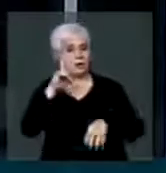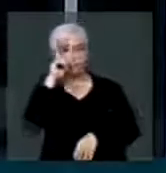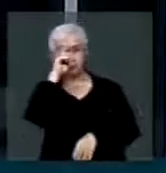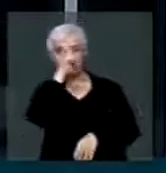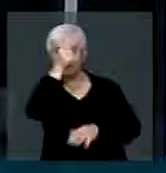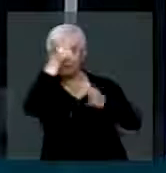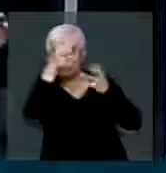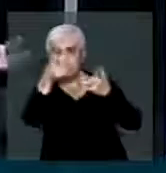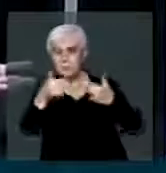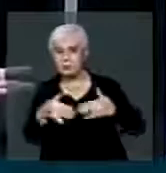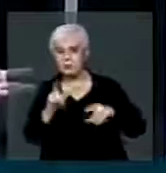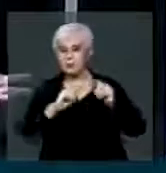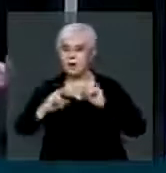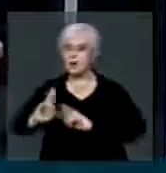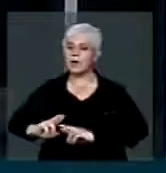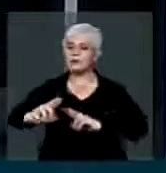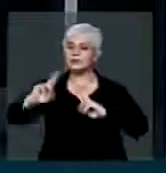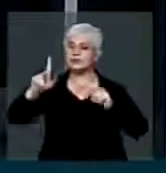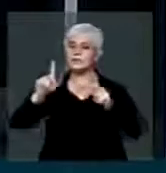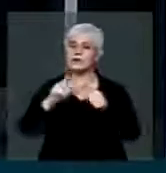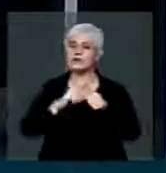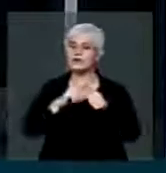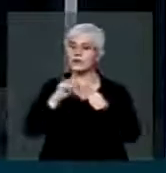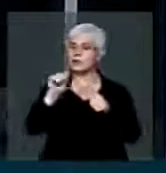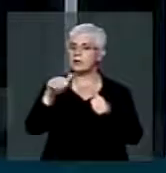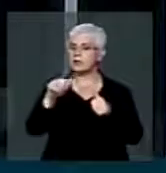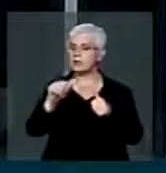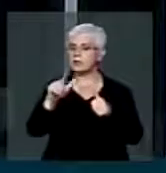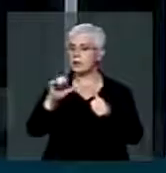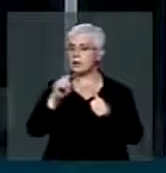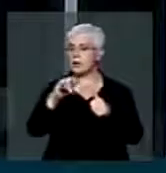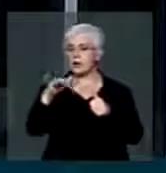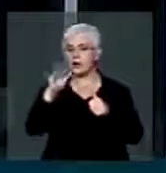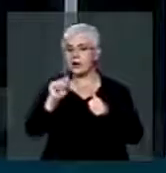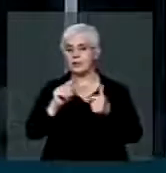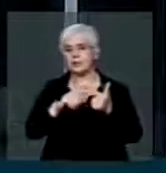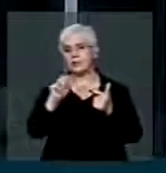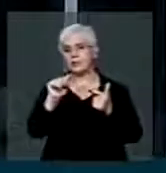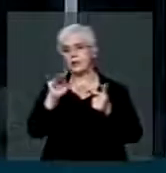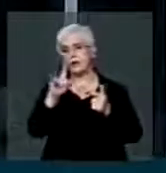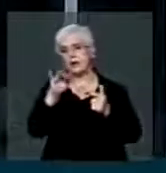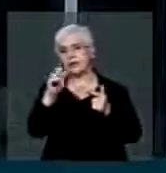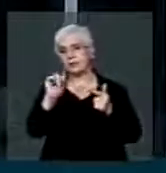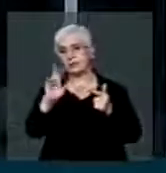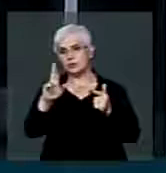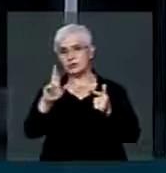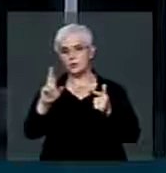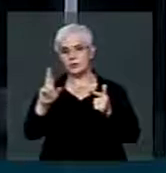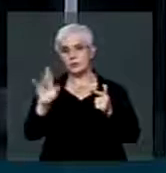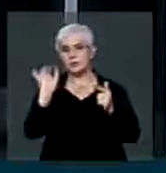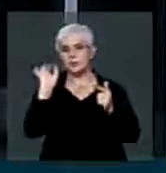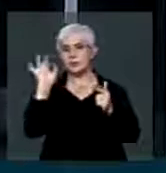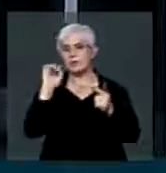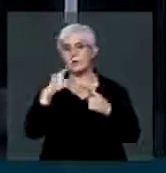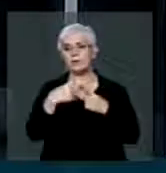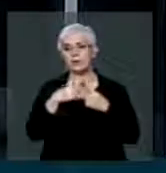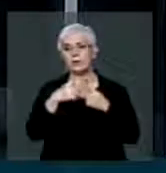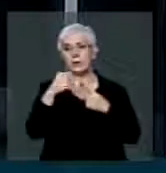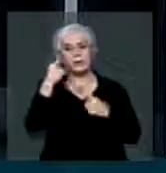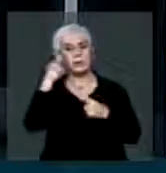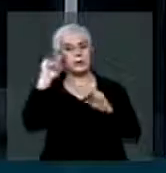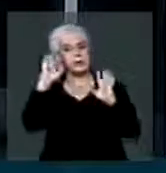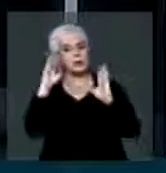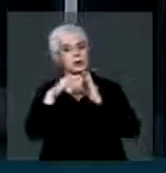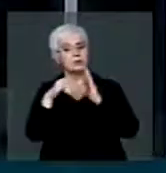explicar a diferença entre o papel de um analista e de um auditor, especialmente porque, do ponto de